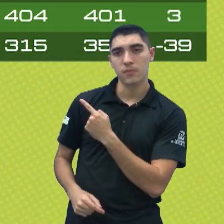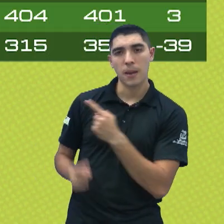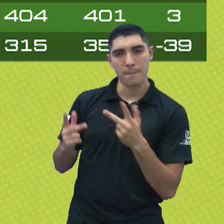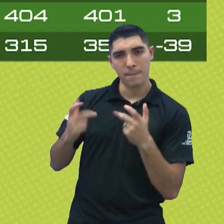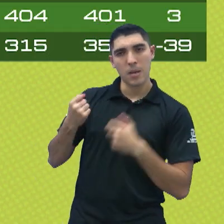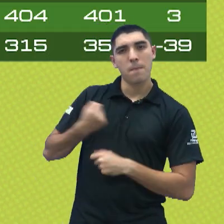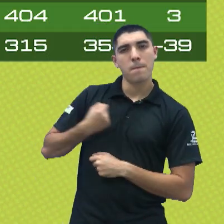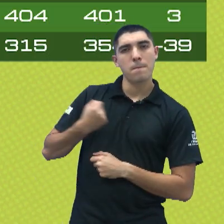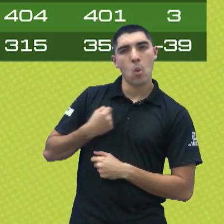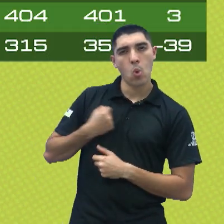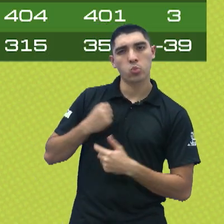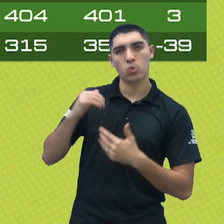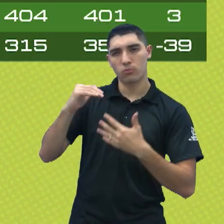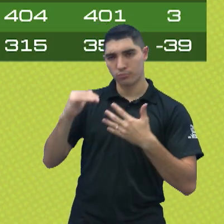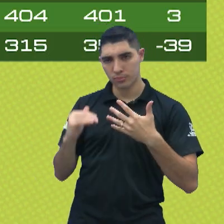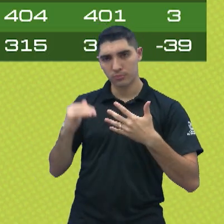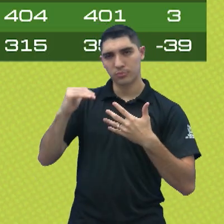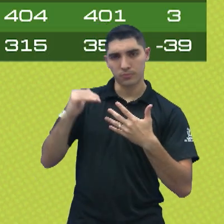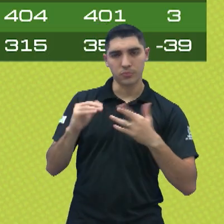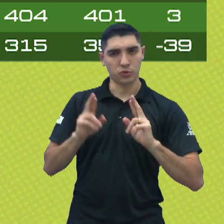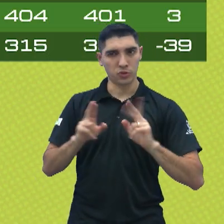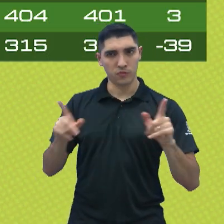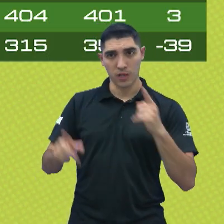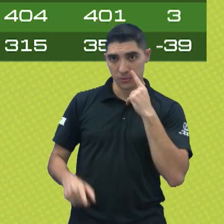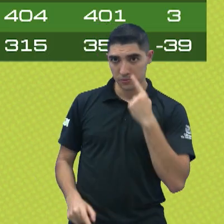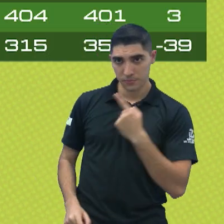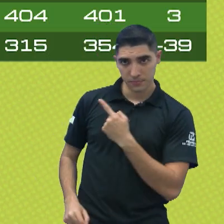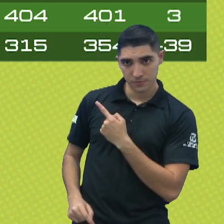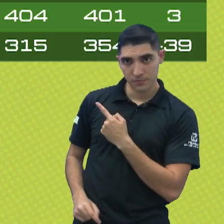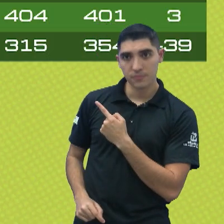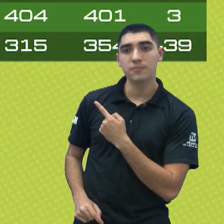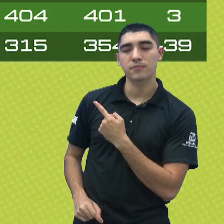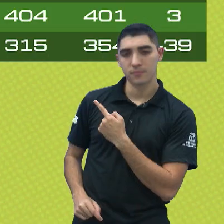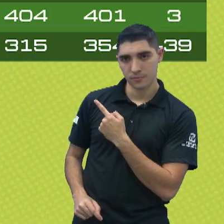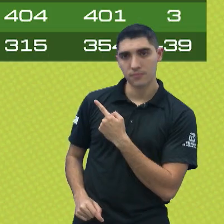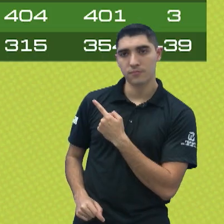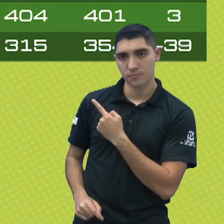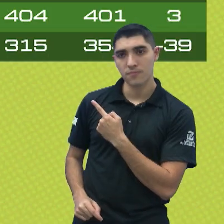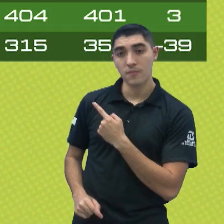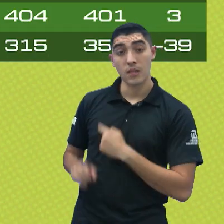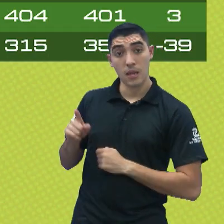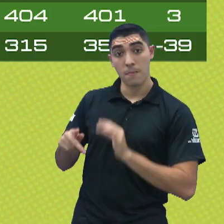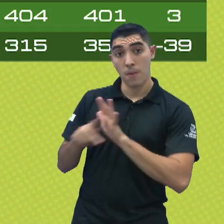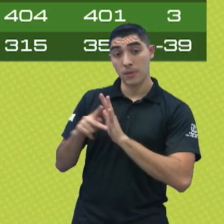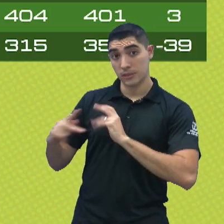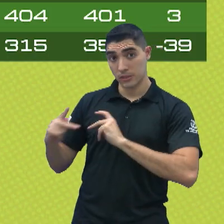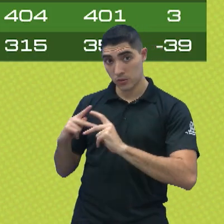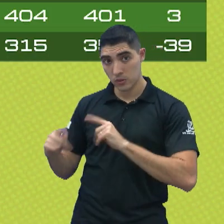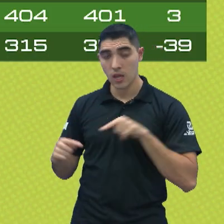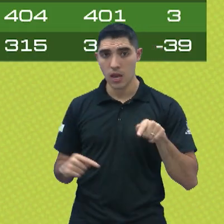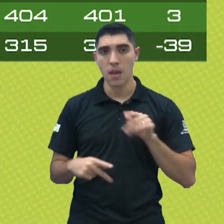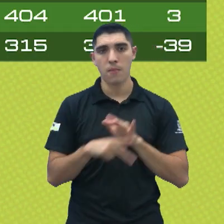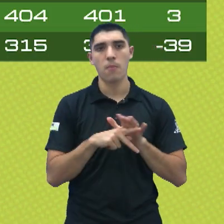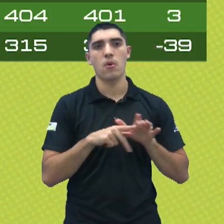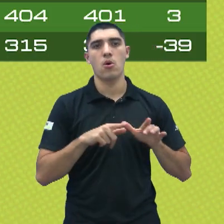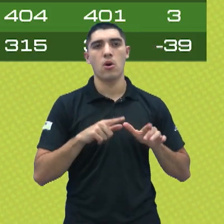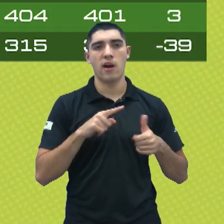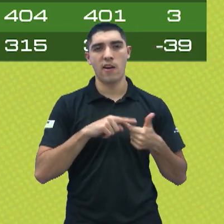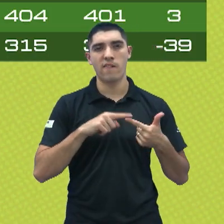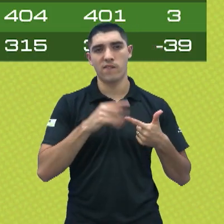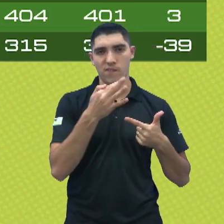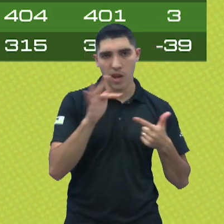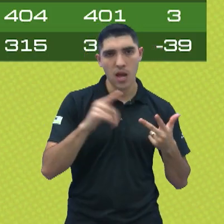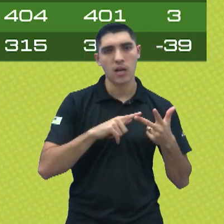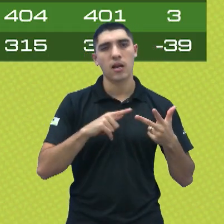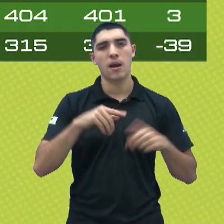pontuação, pontos pró, pontos contra e tudo mais. Então, está puxando só os confrontos do São José contra Franca, Mogi, Bauru e o Corinthians na